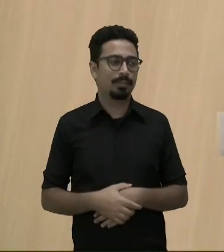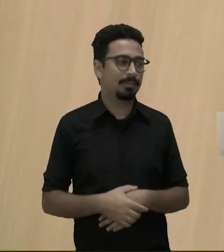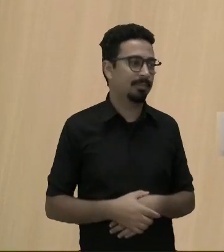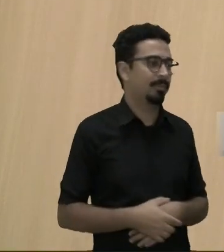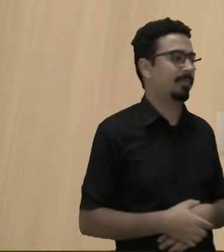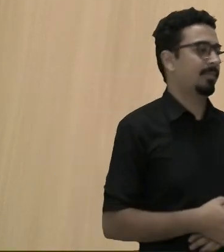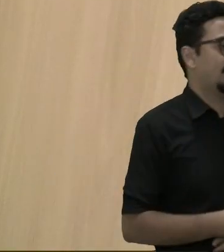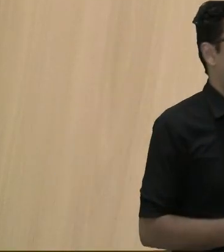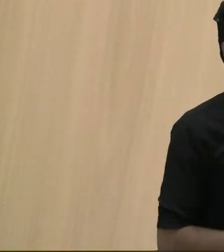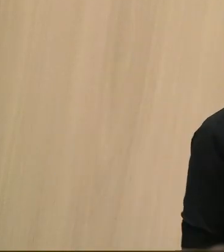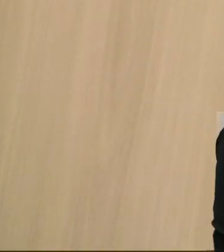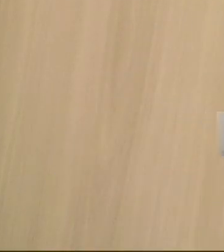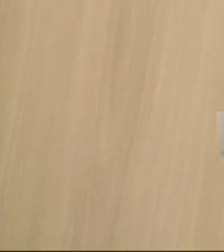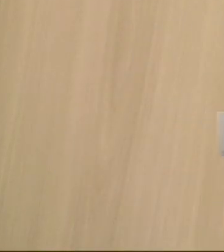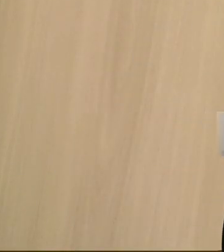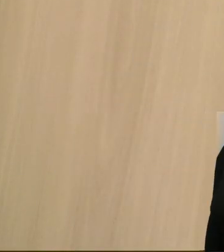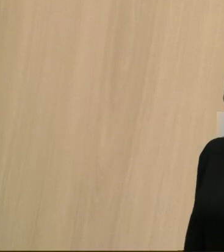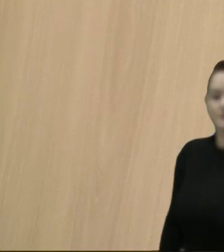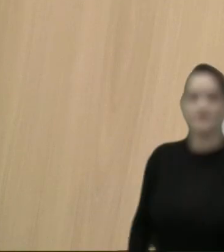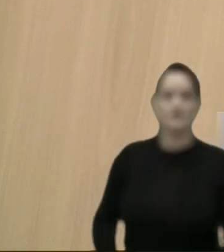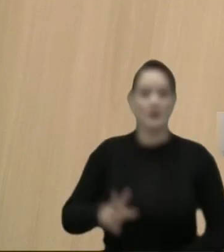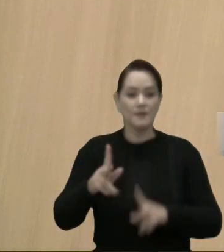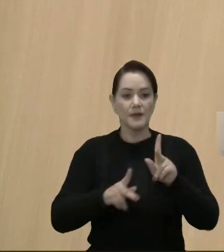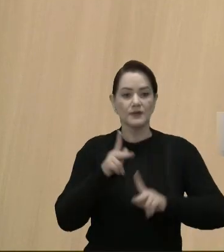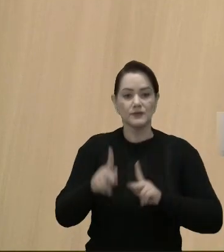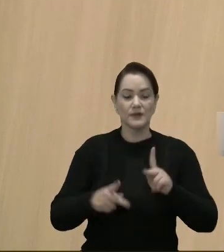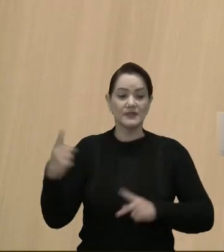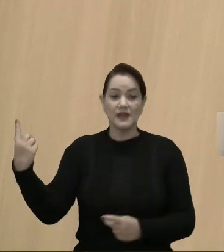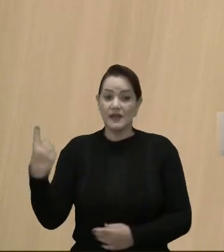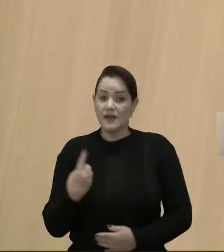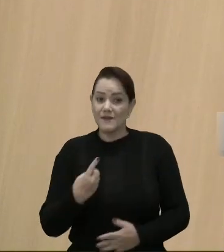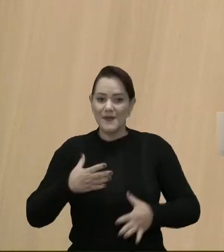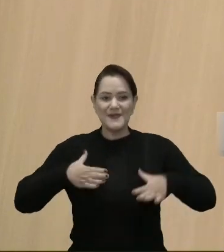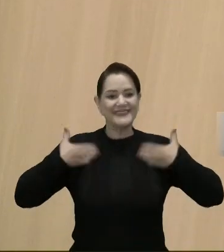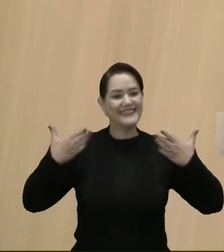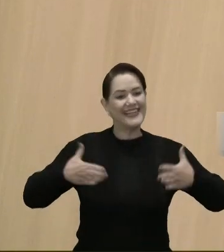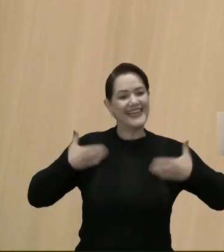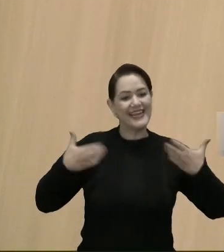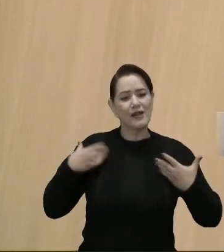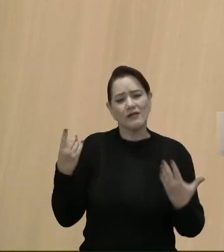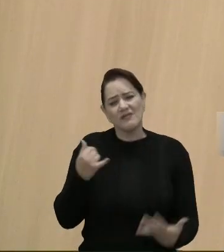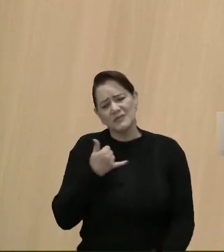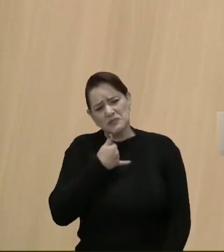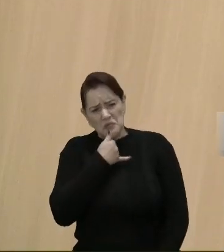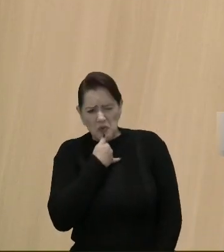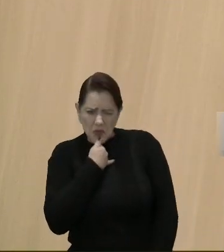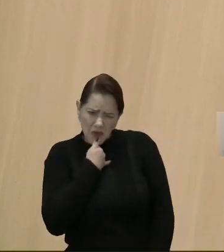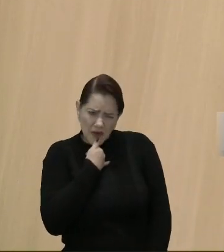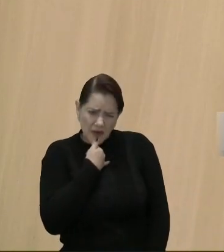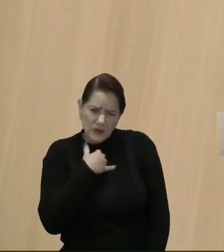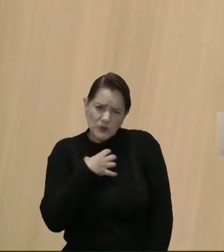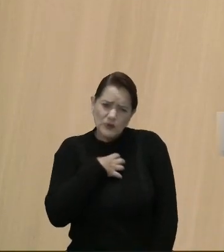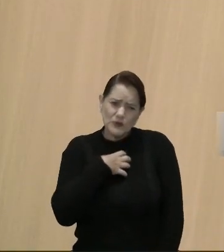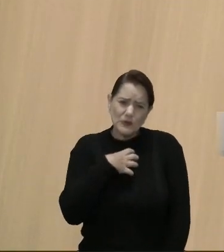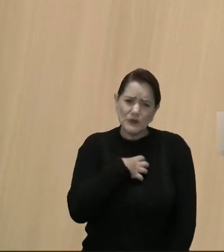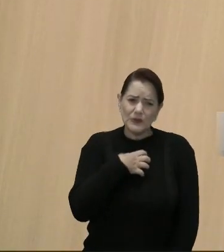a cada expediente, pessoas que vêm. Uns vêm para se alegrar, outros vêm mais tristes. E o